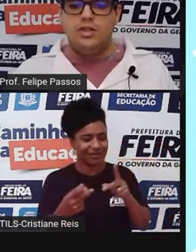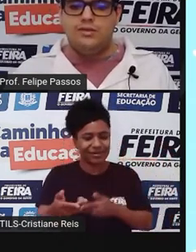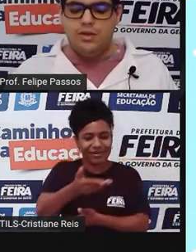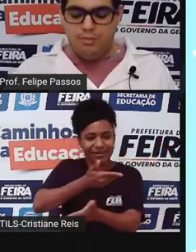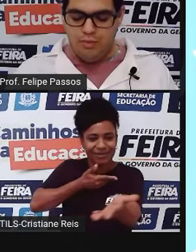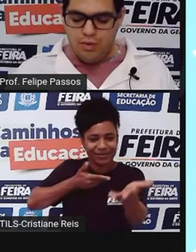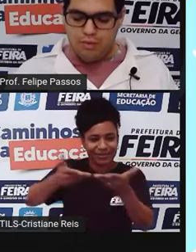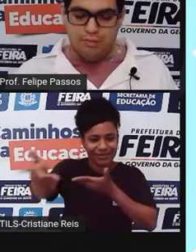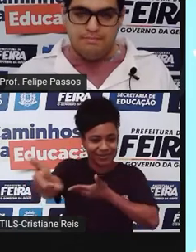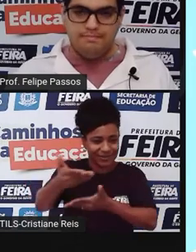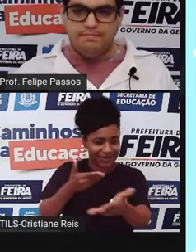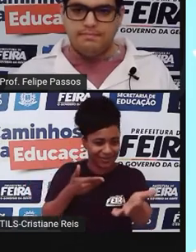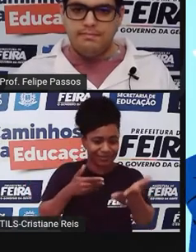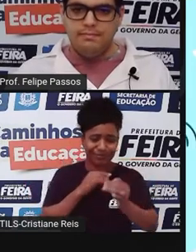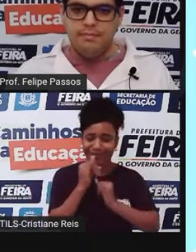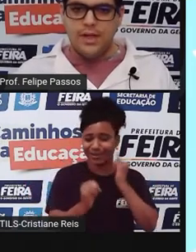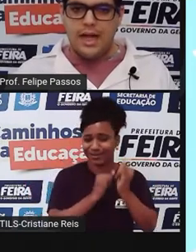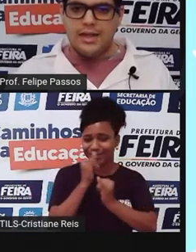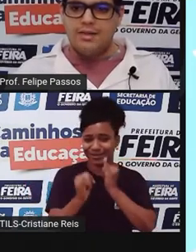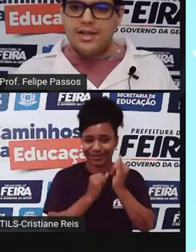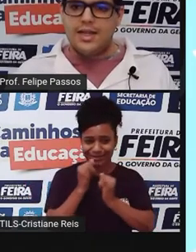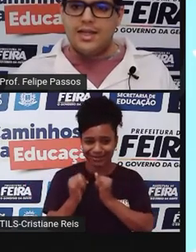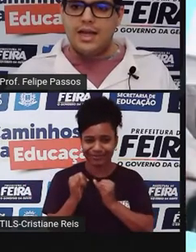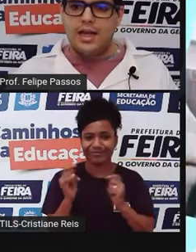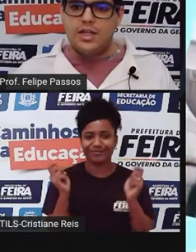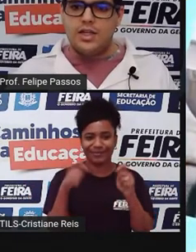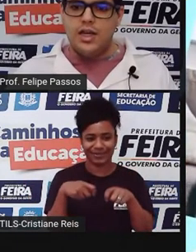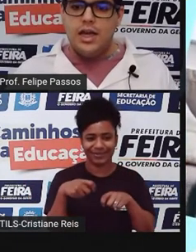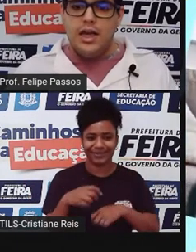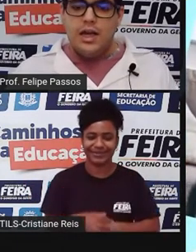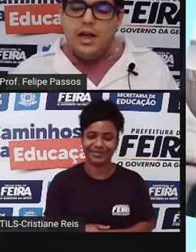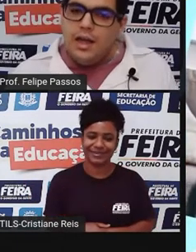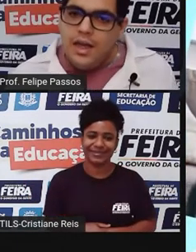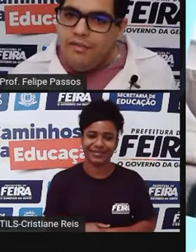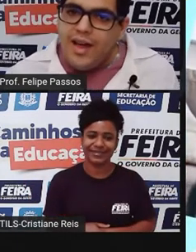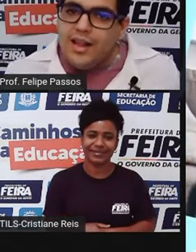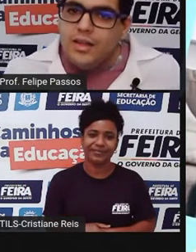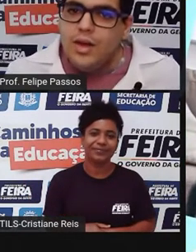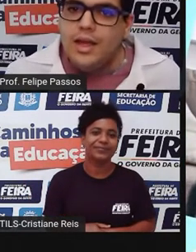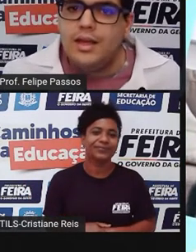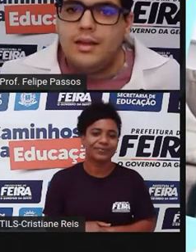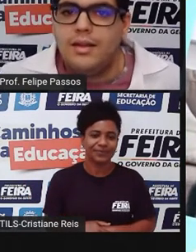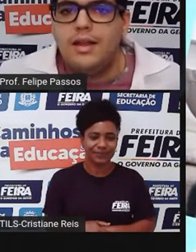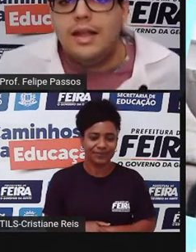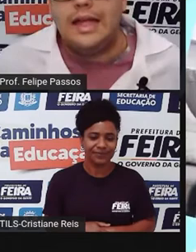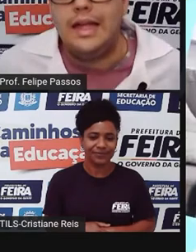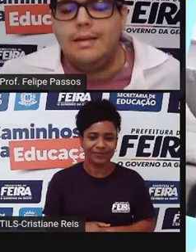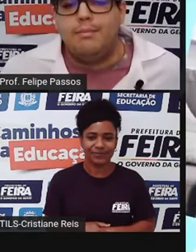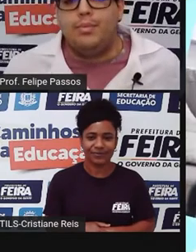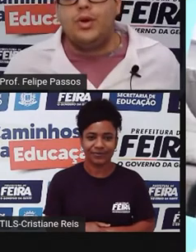de um indivíduo para o outro, através da internet. E falando em